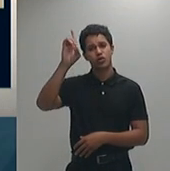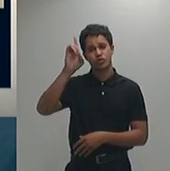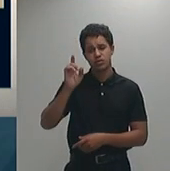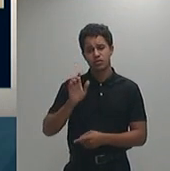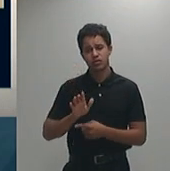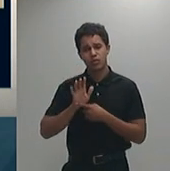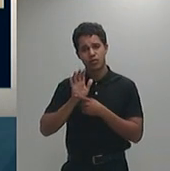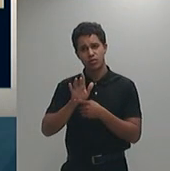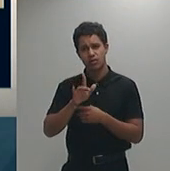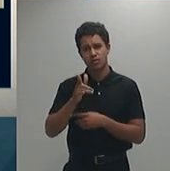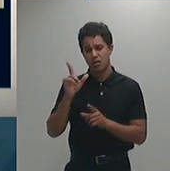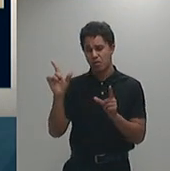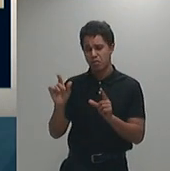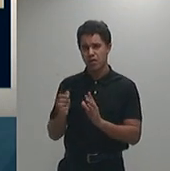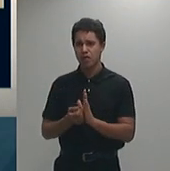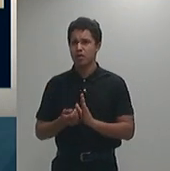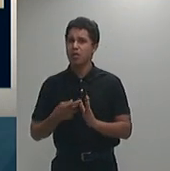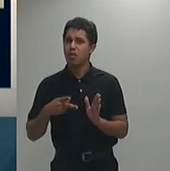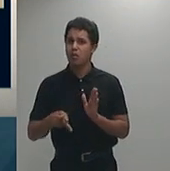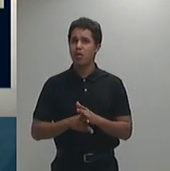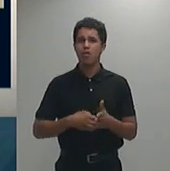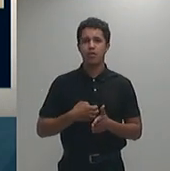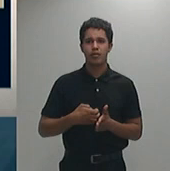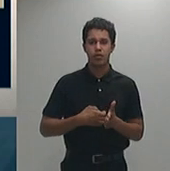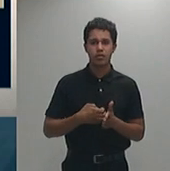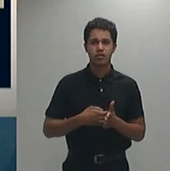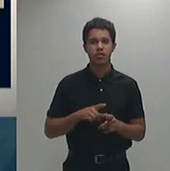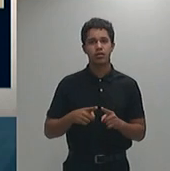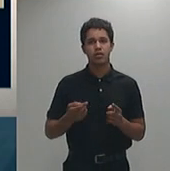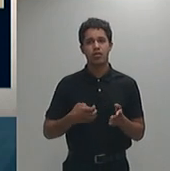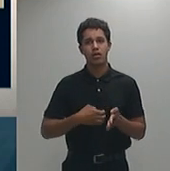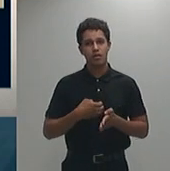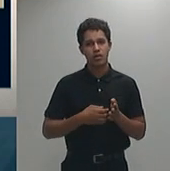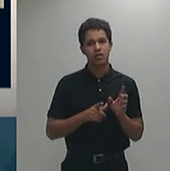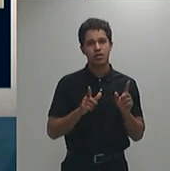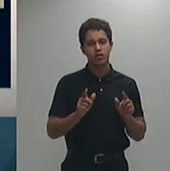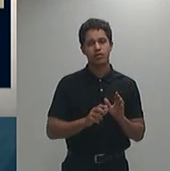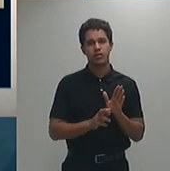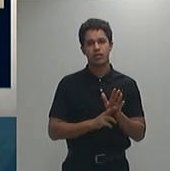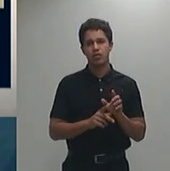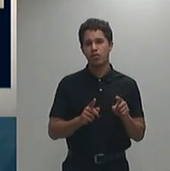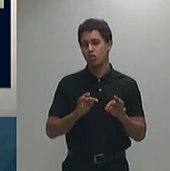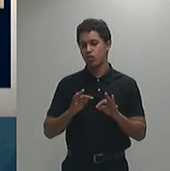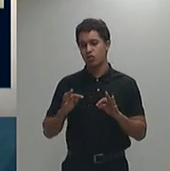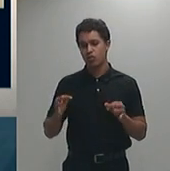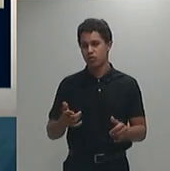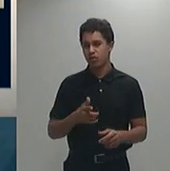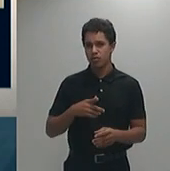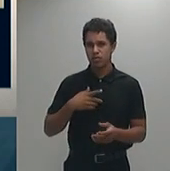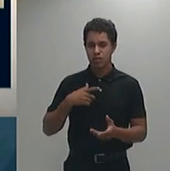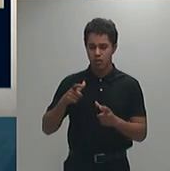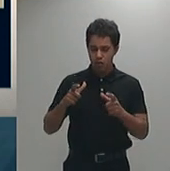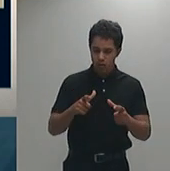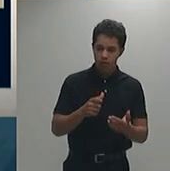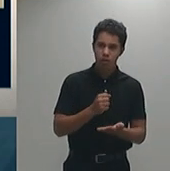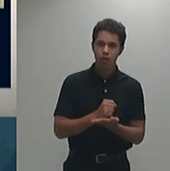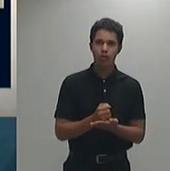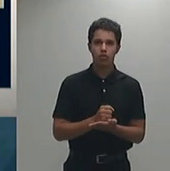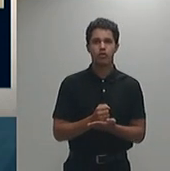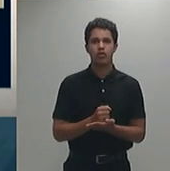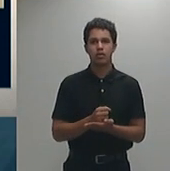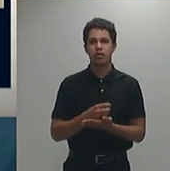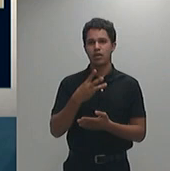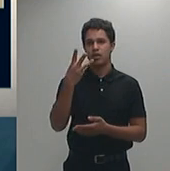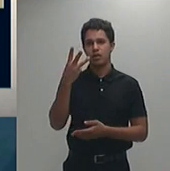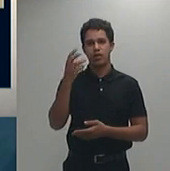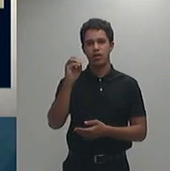é do minoritária da companhia então a companhia está representado o militar todo mundo que não é do bloco de controle dos 30 Twitter e poucos por se a empresa